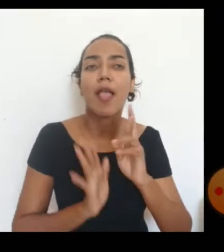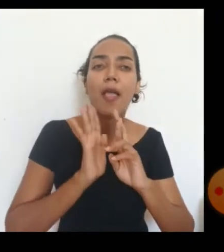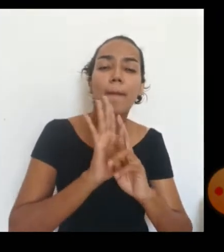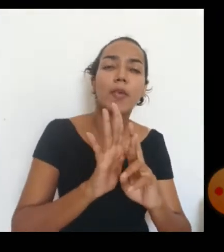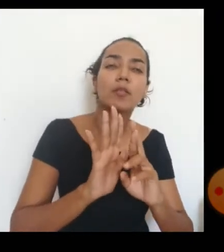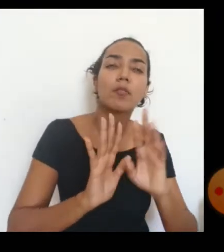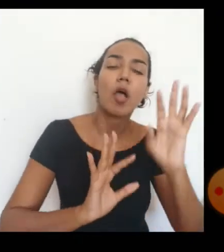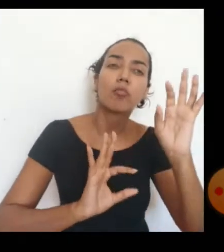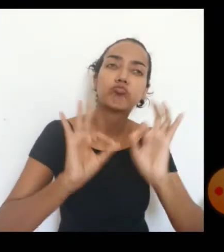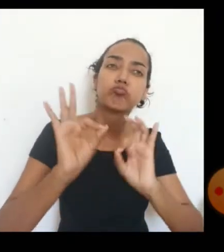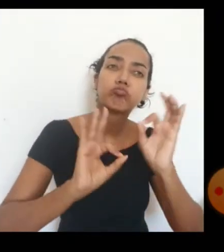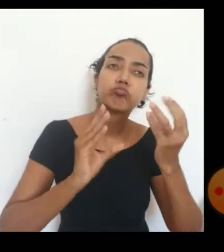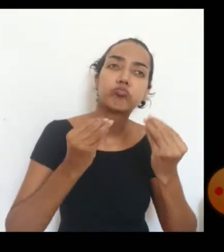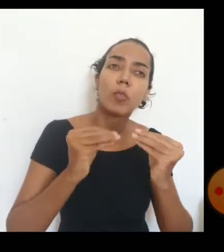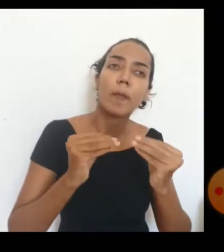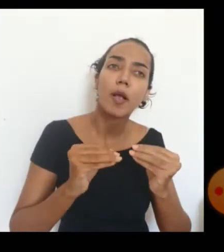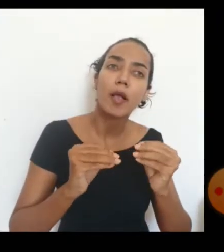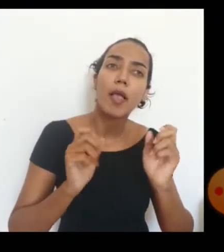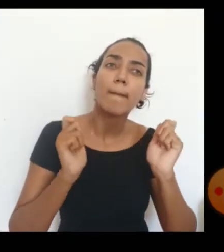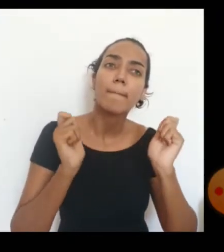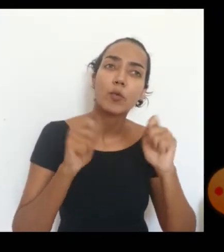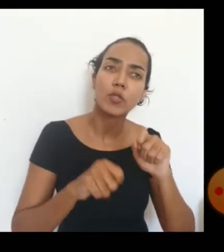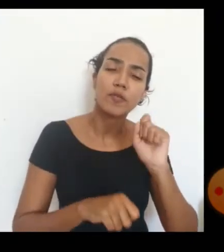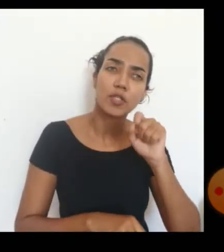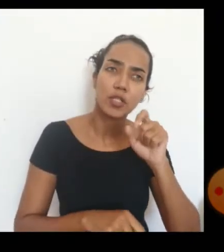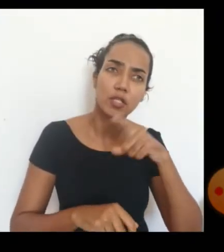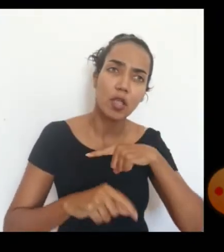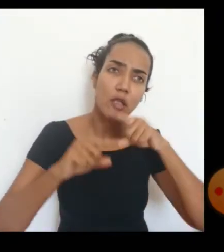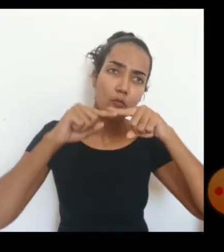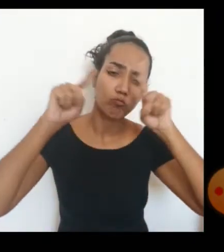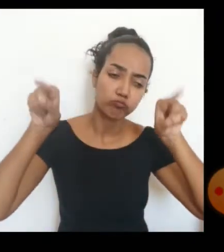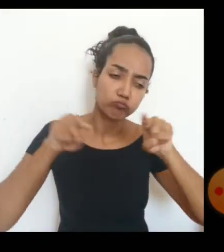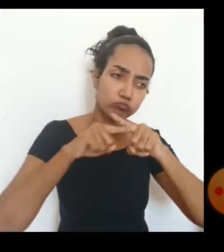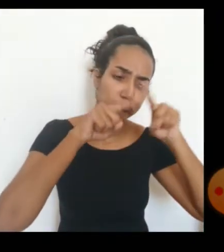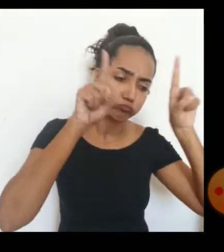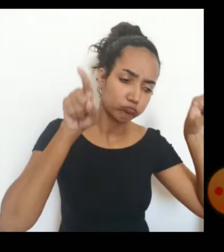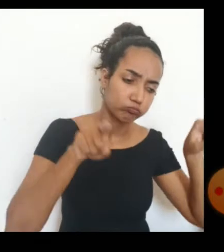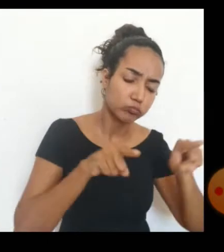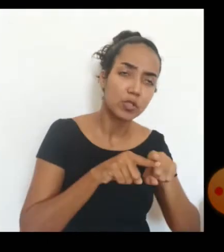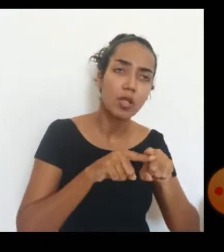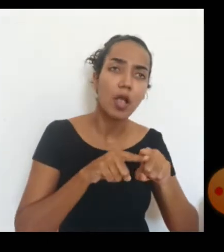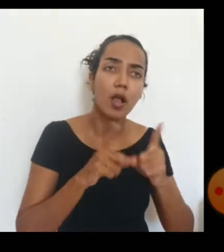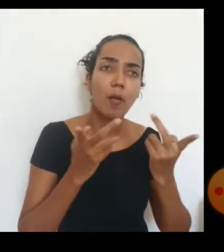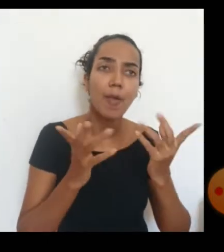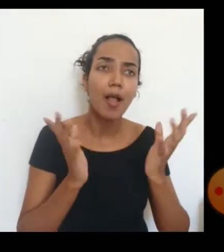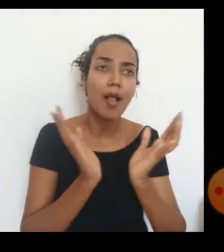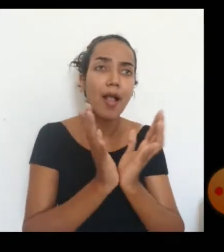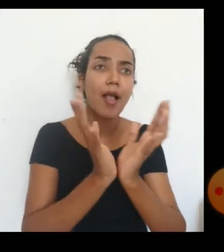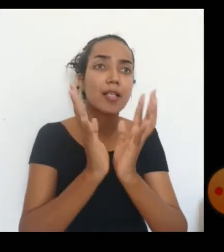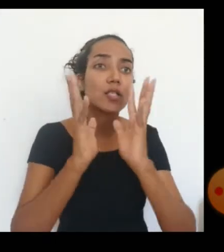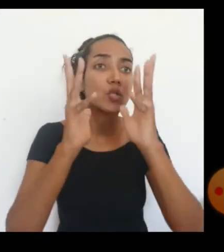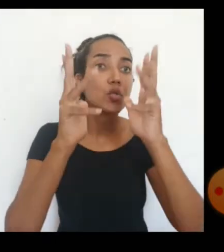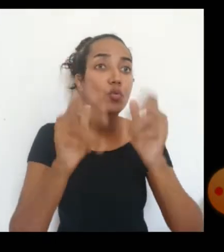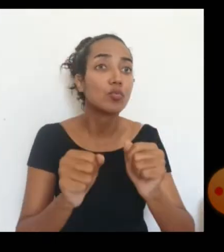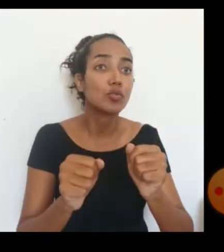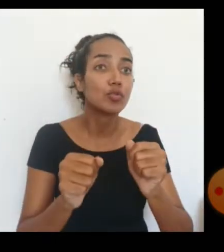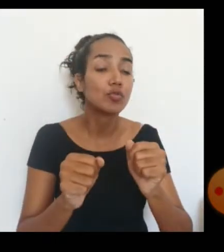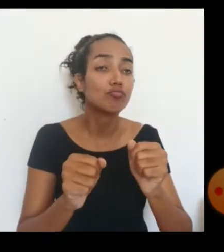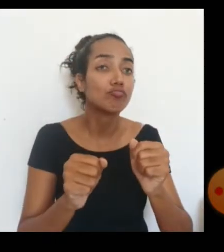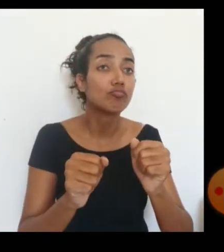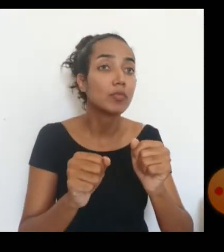sim ter um diagrama de classes onde você coloca todas as classes com apenas os atributos, sem os métodos, né? Isso é plenamente